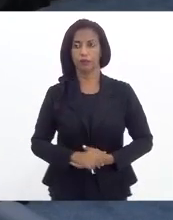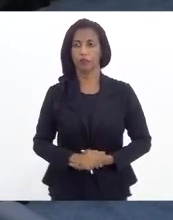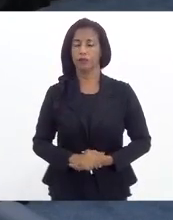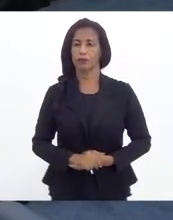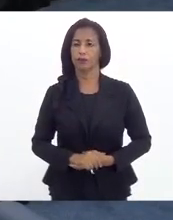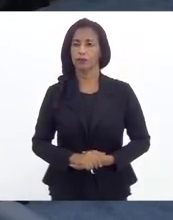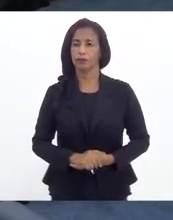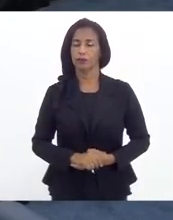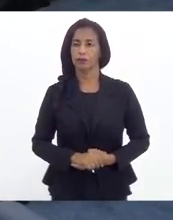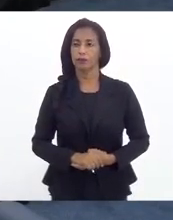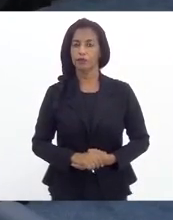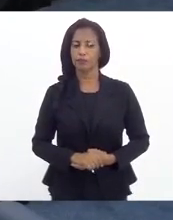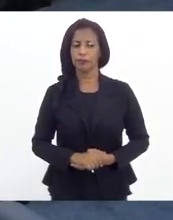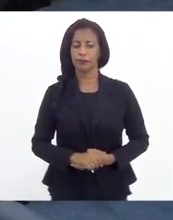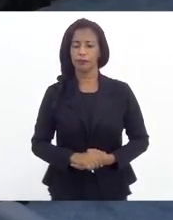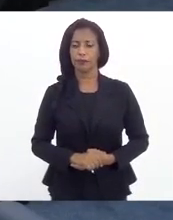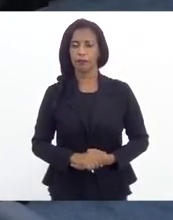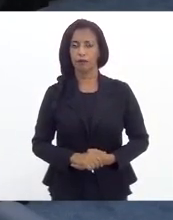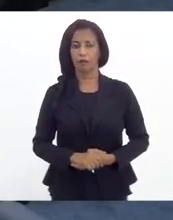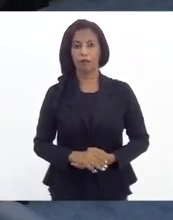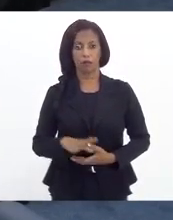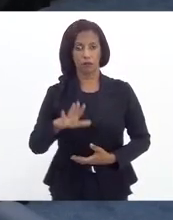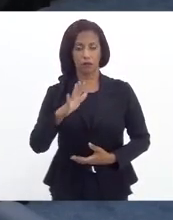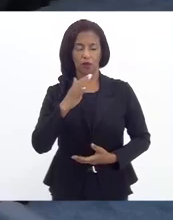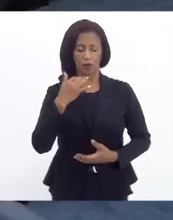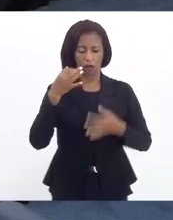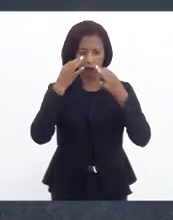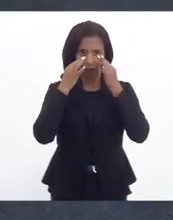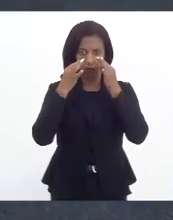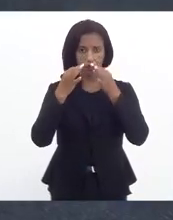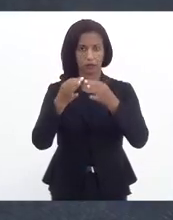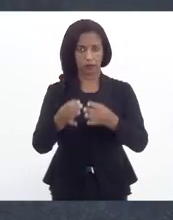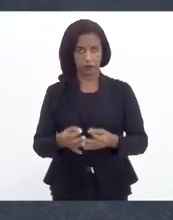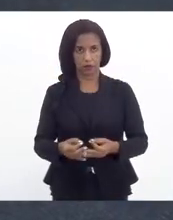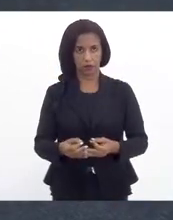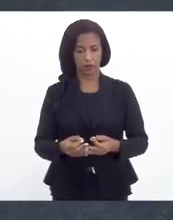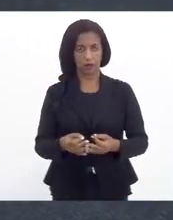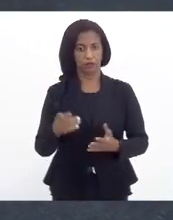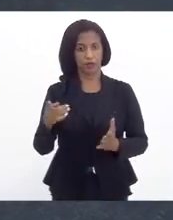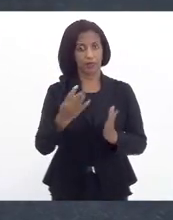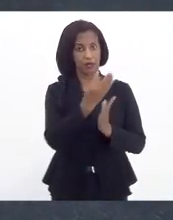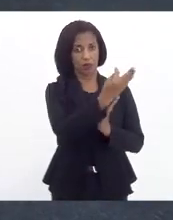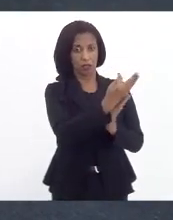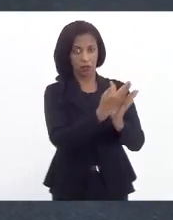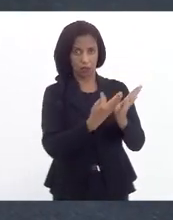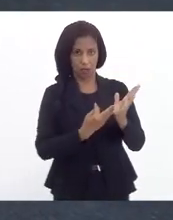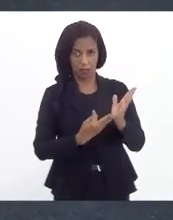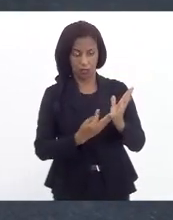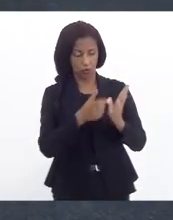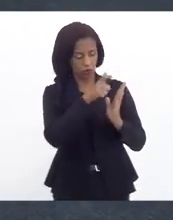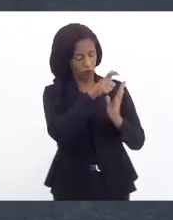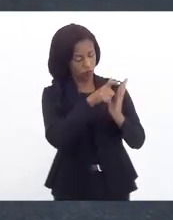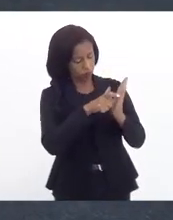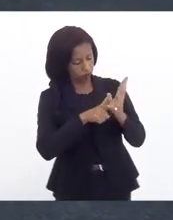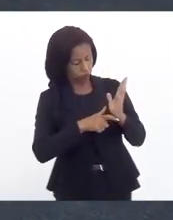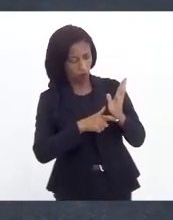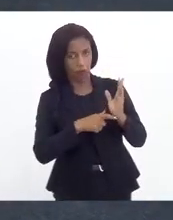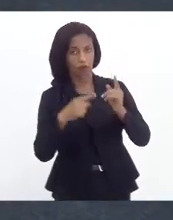É que eu chamei a atenção que esta redação foi